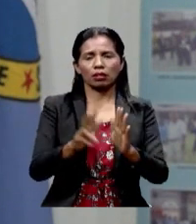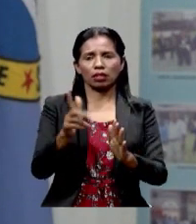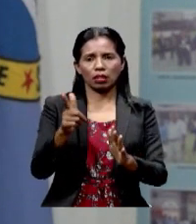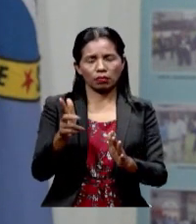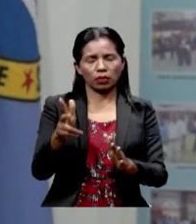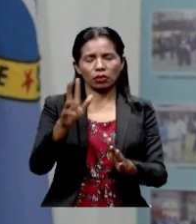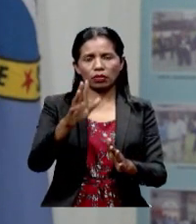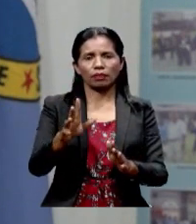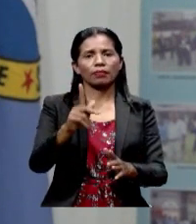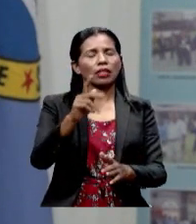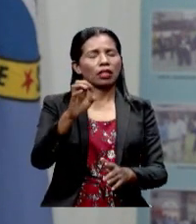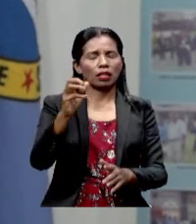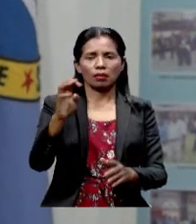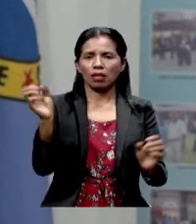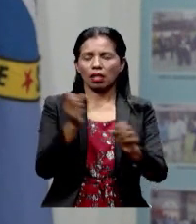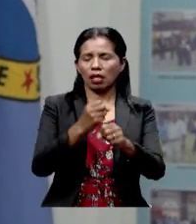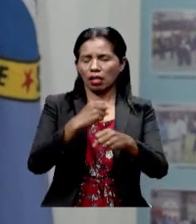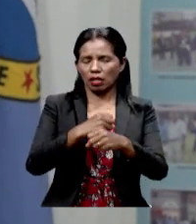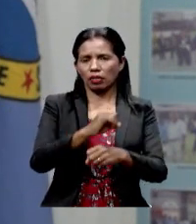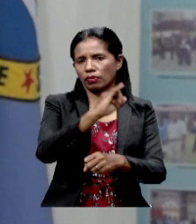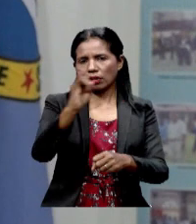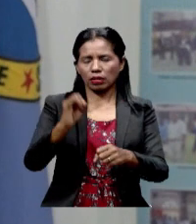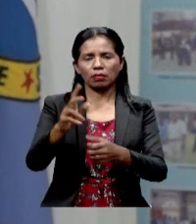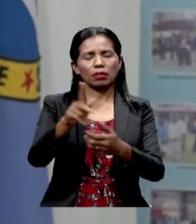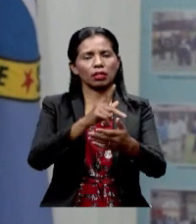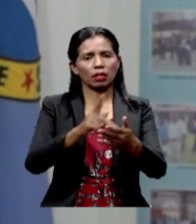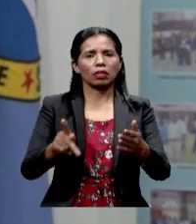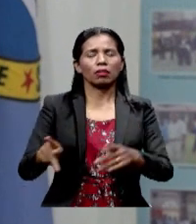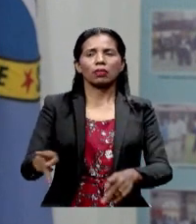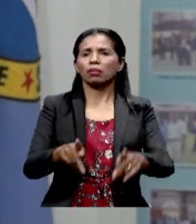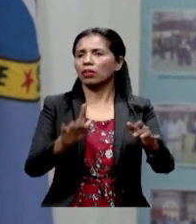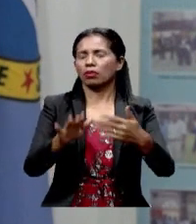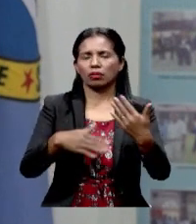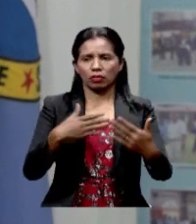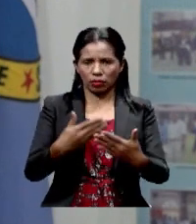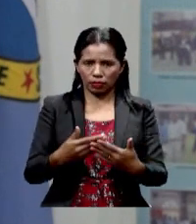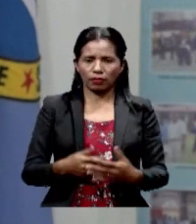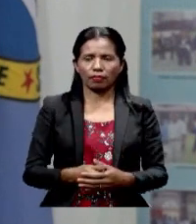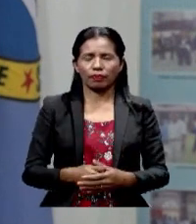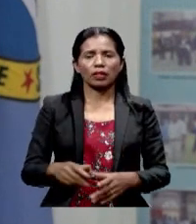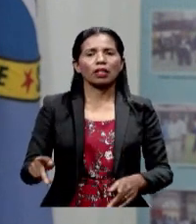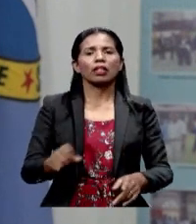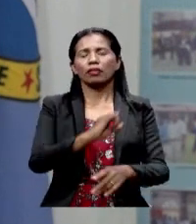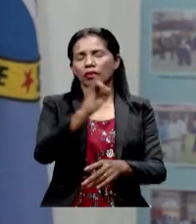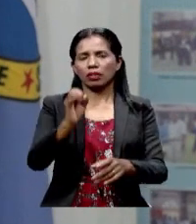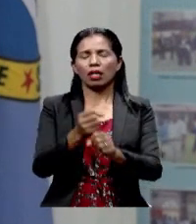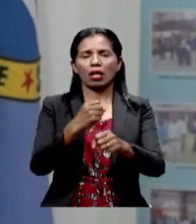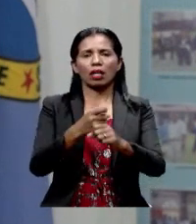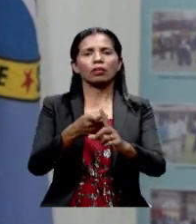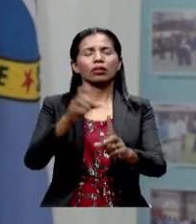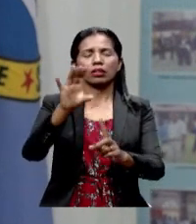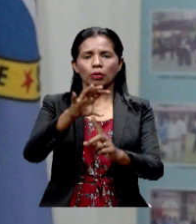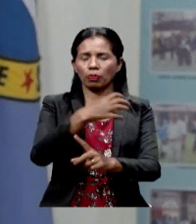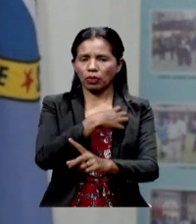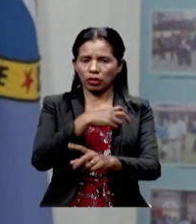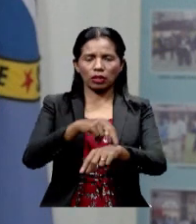la halo investigação ba acto crime público Cira. Investigação halaus e comando Polícia Nacional